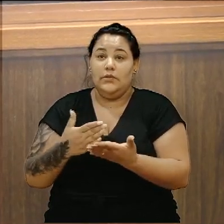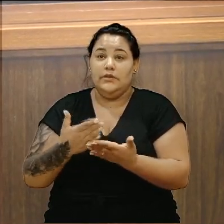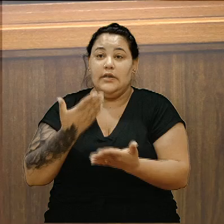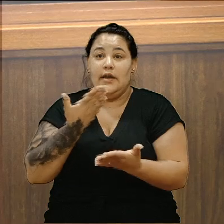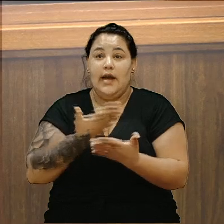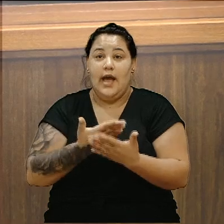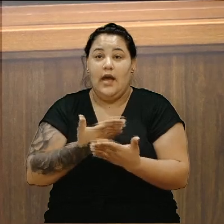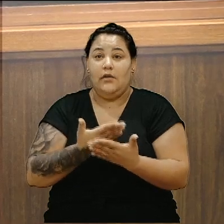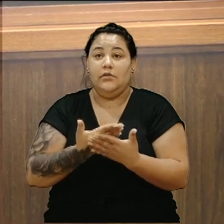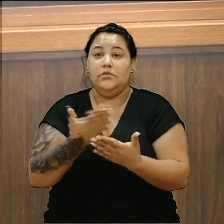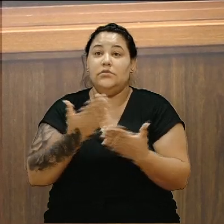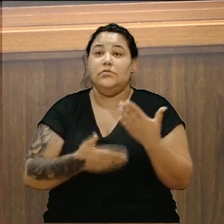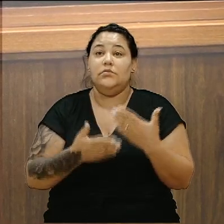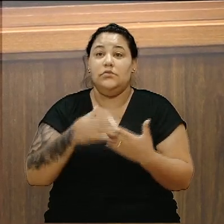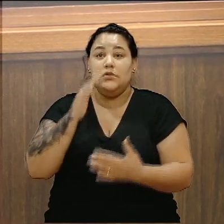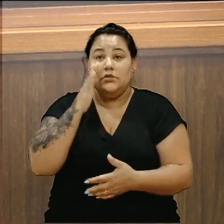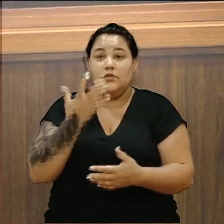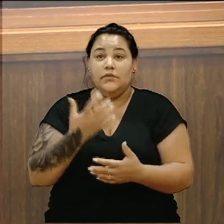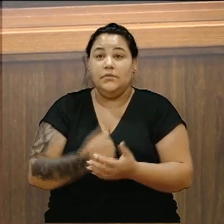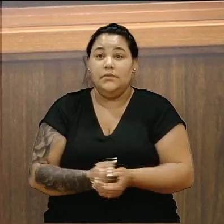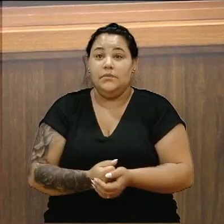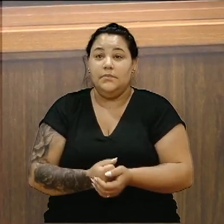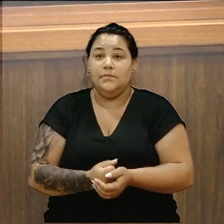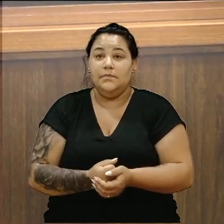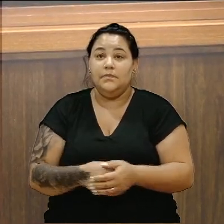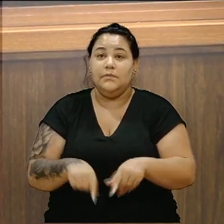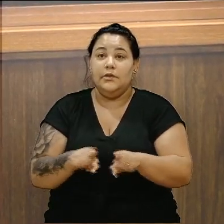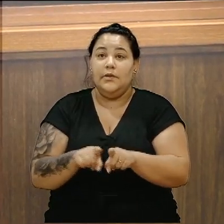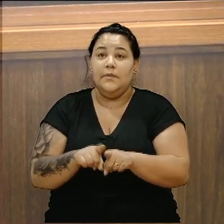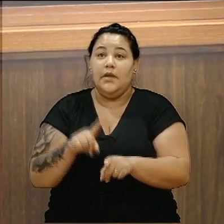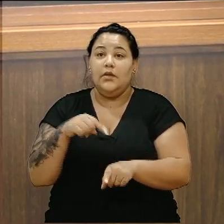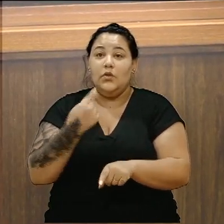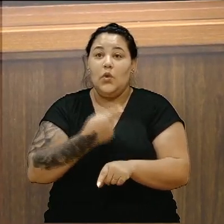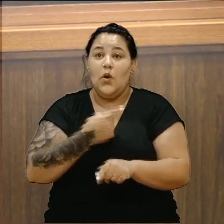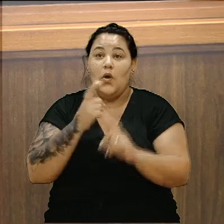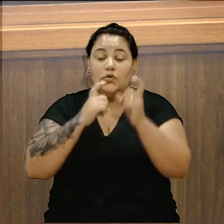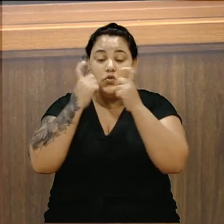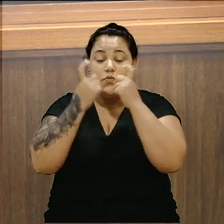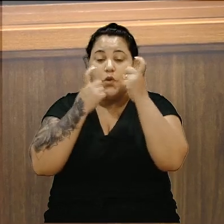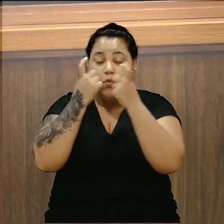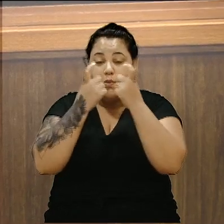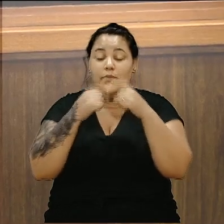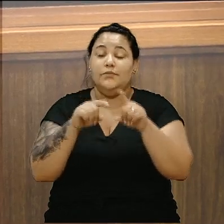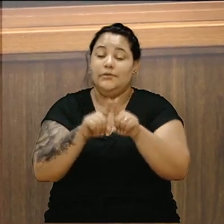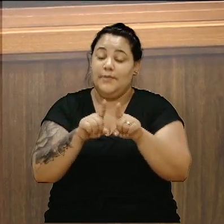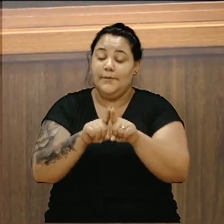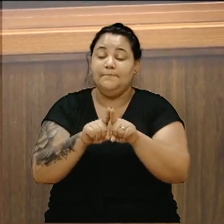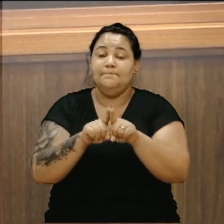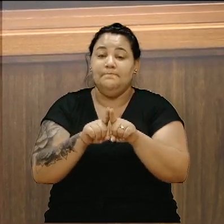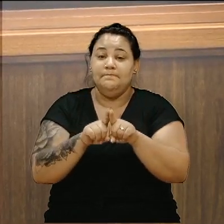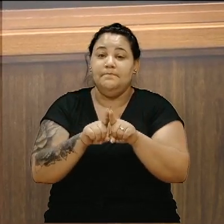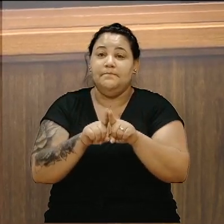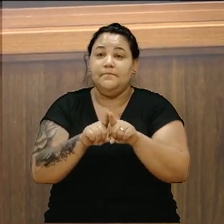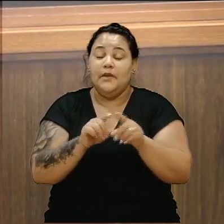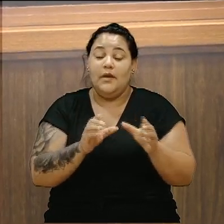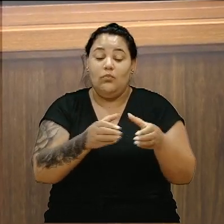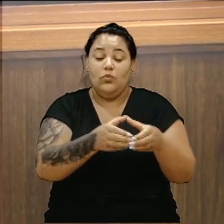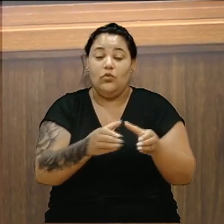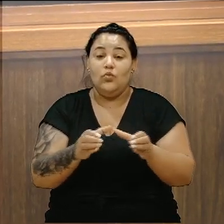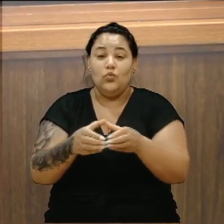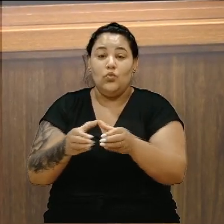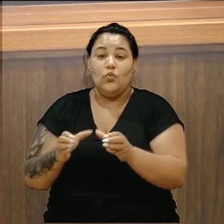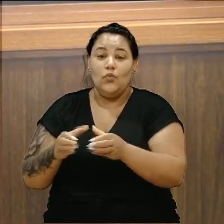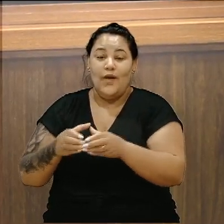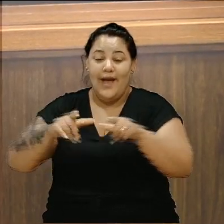estaria solucionado. Também nós nos preocupamos com a questão das turmas.